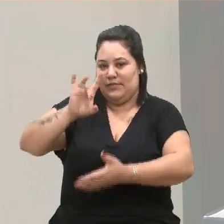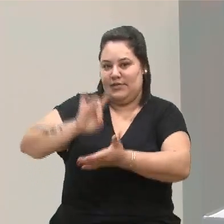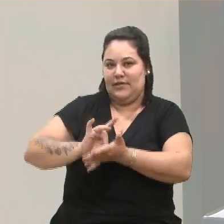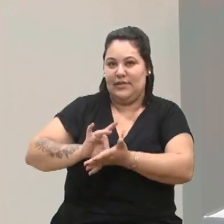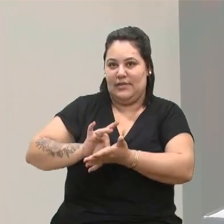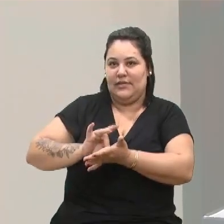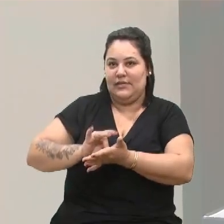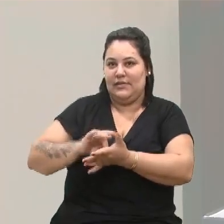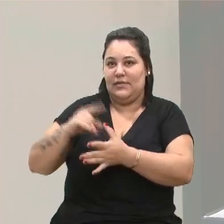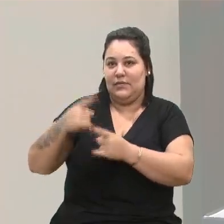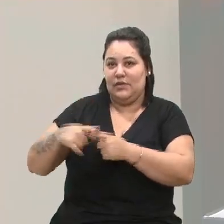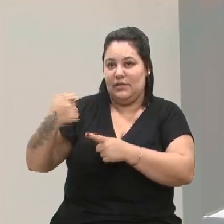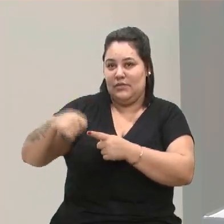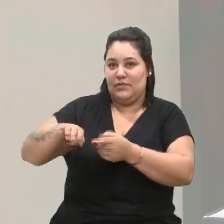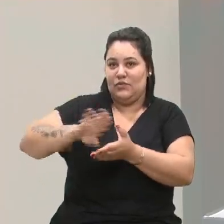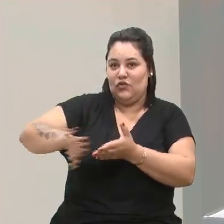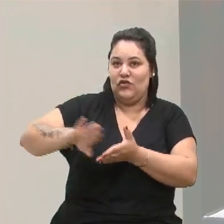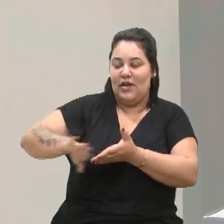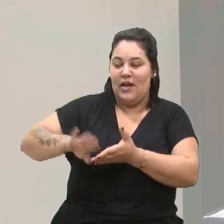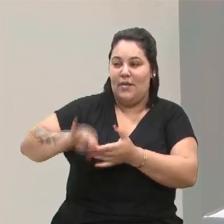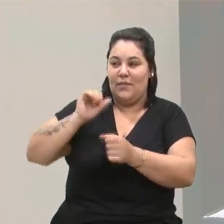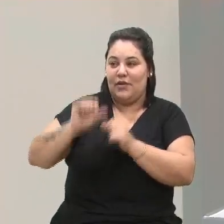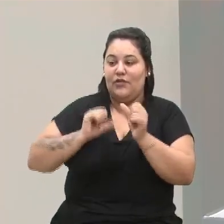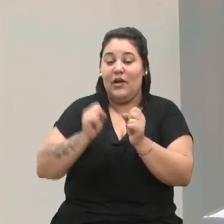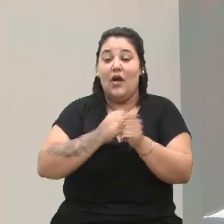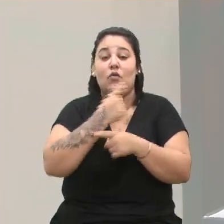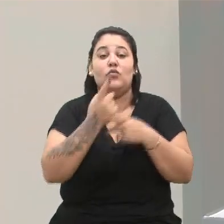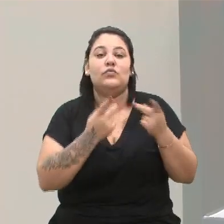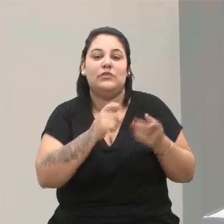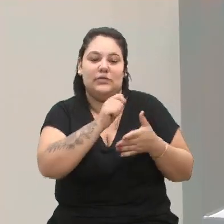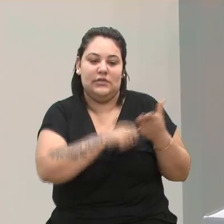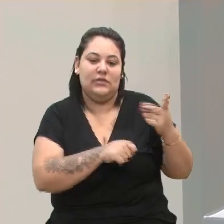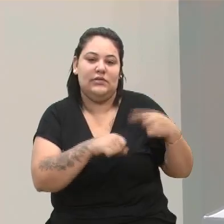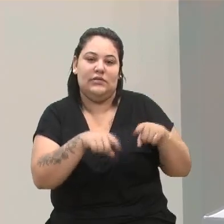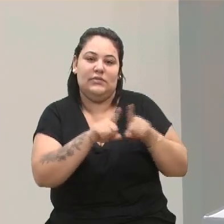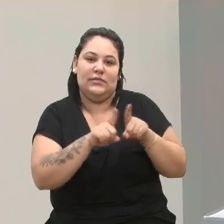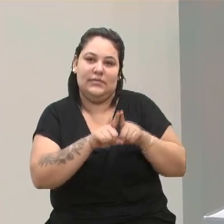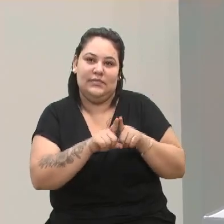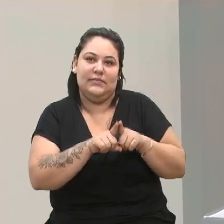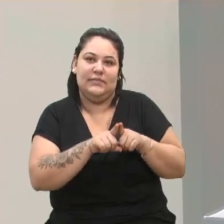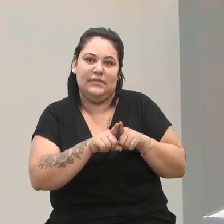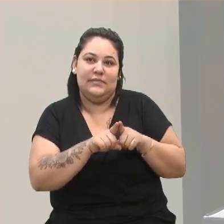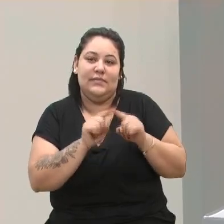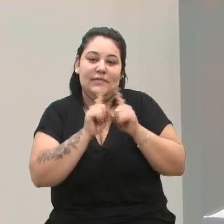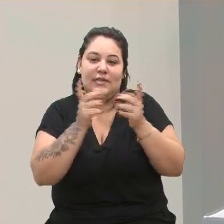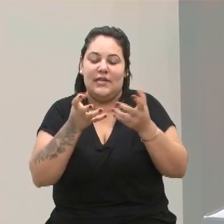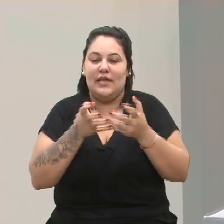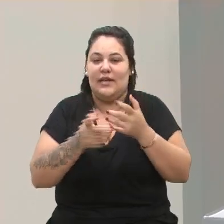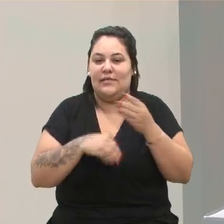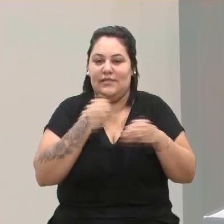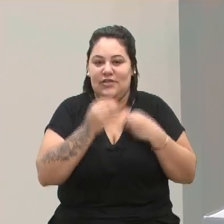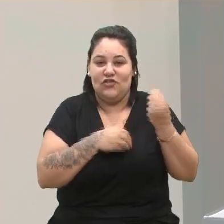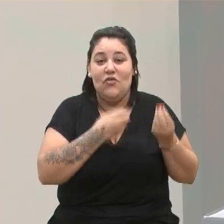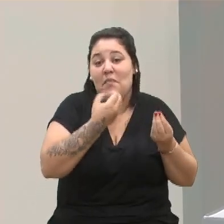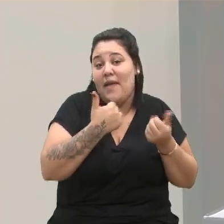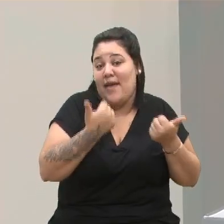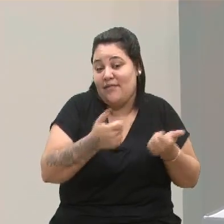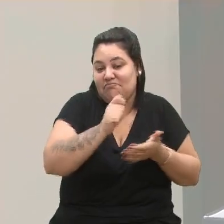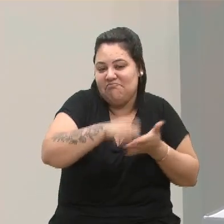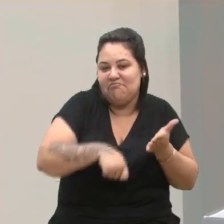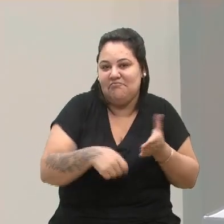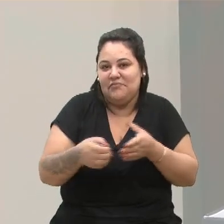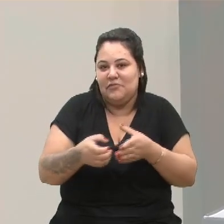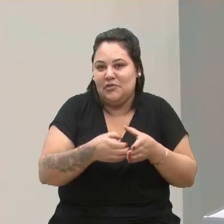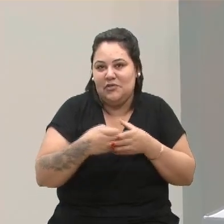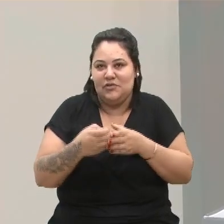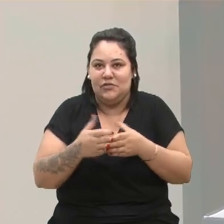que a gente teve que retirar para mudar uma das assinaturas, mas quem quiser e se sentir à vontade para assinar em conjunto essa moção